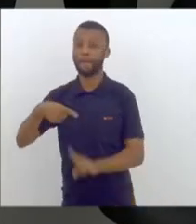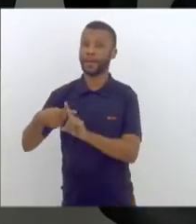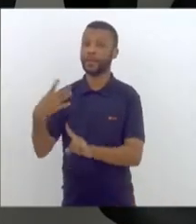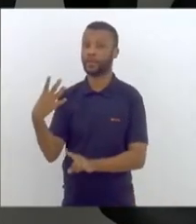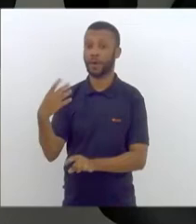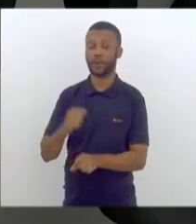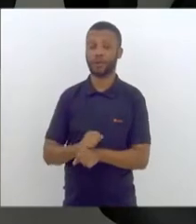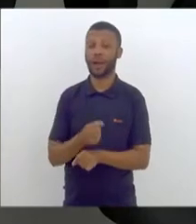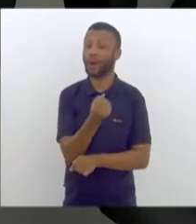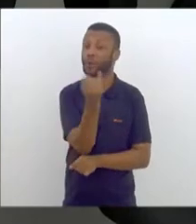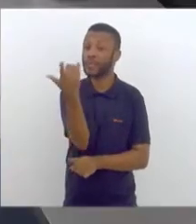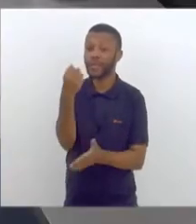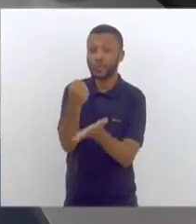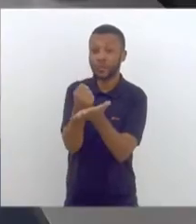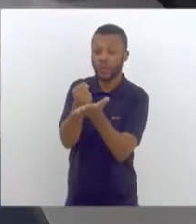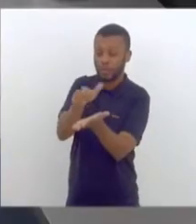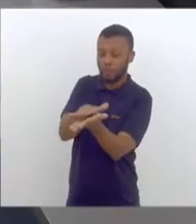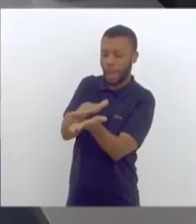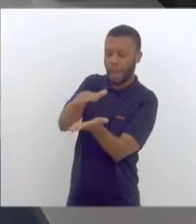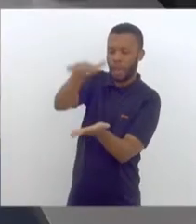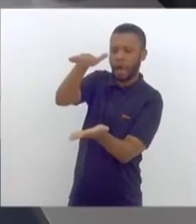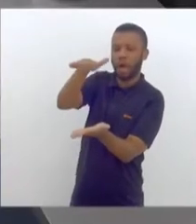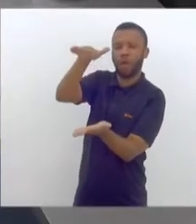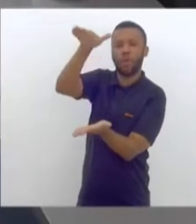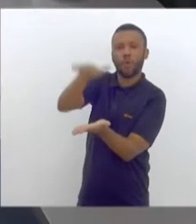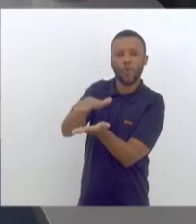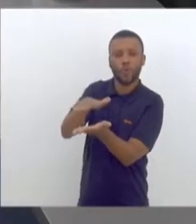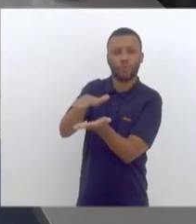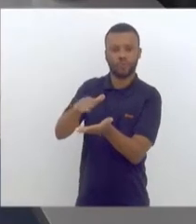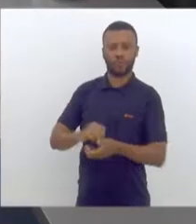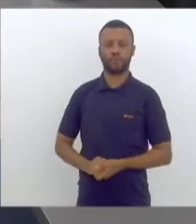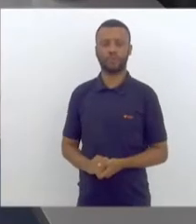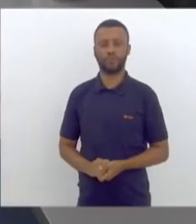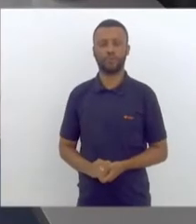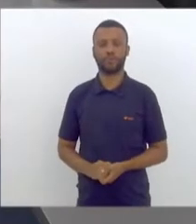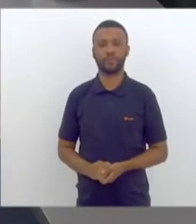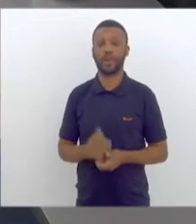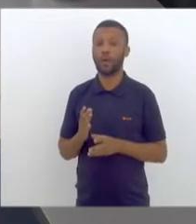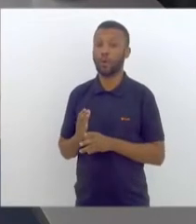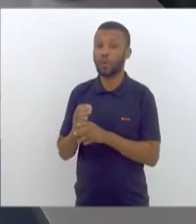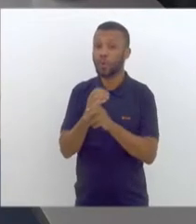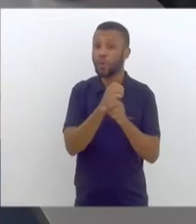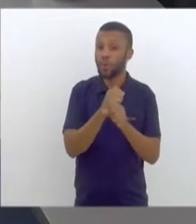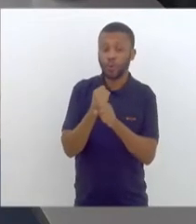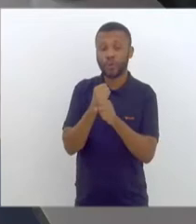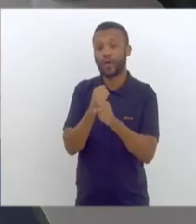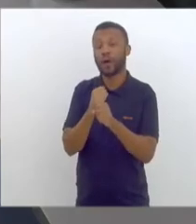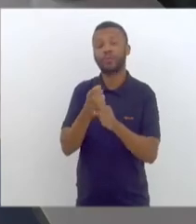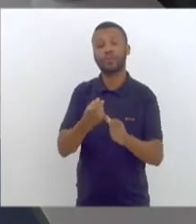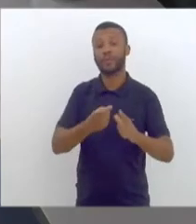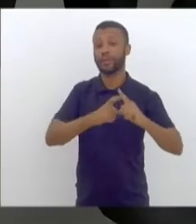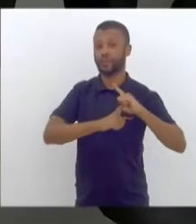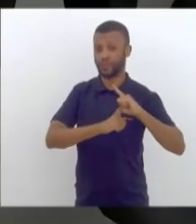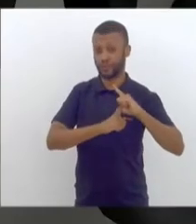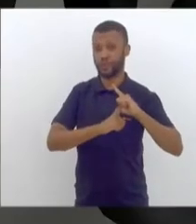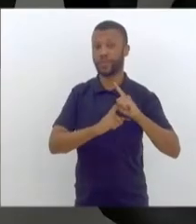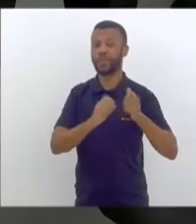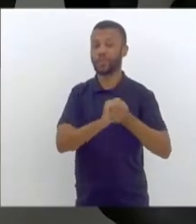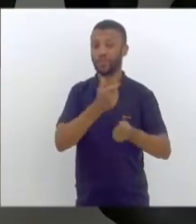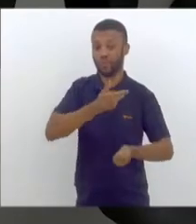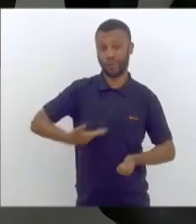contratos Então hoje é o saldo da nossa dívida por credor